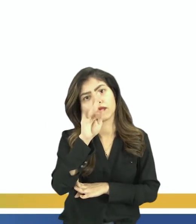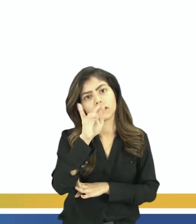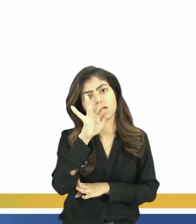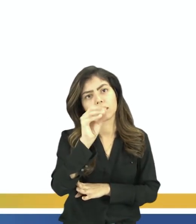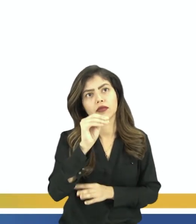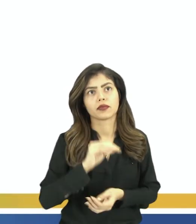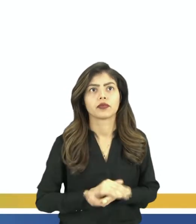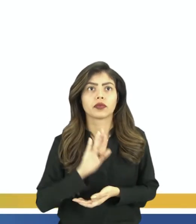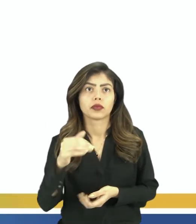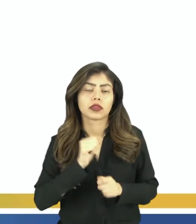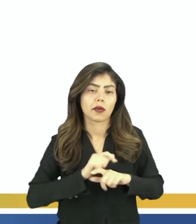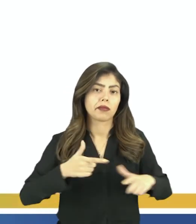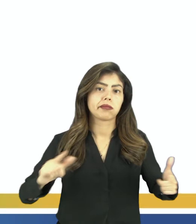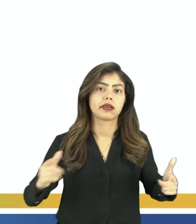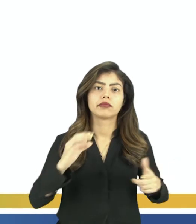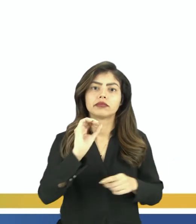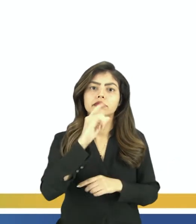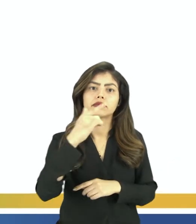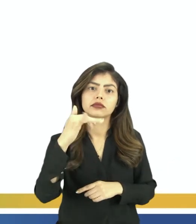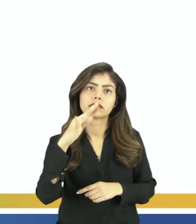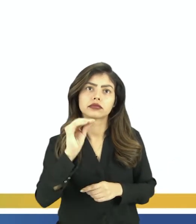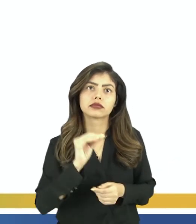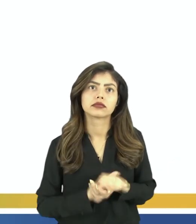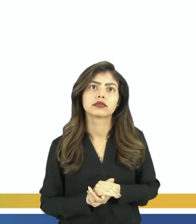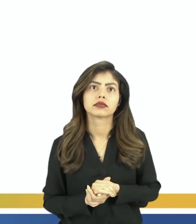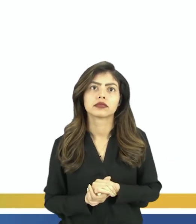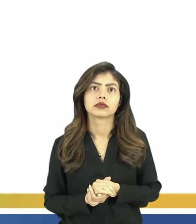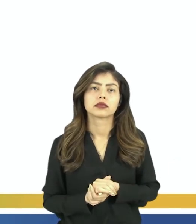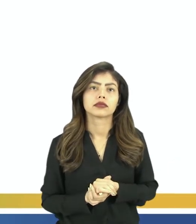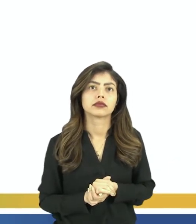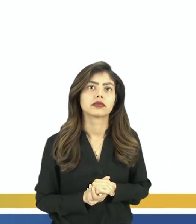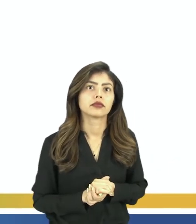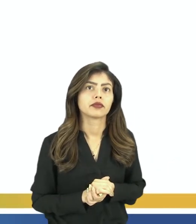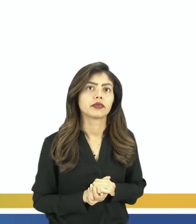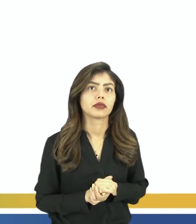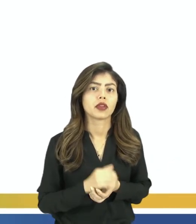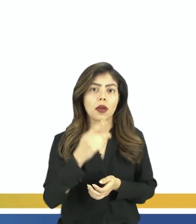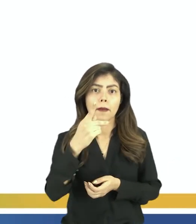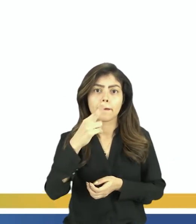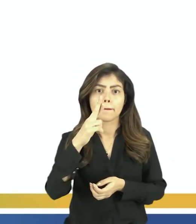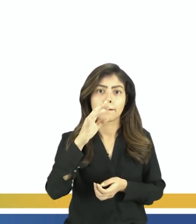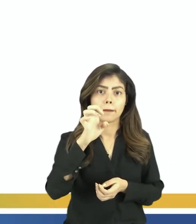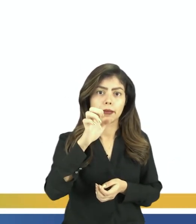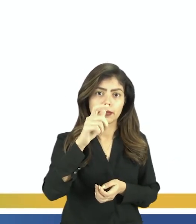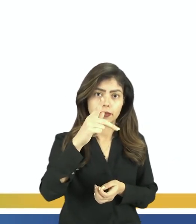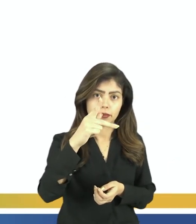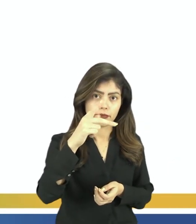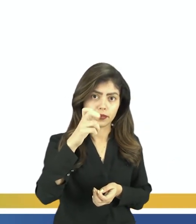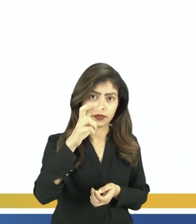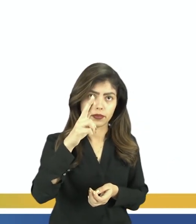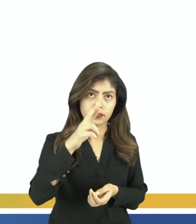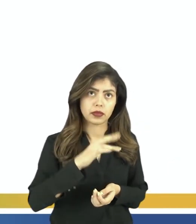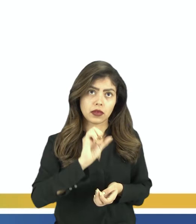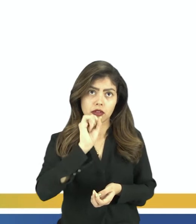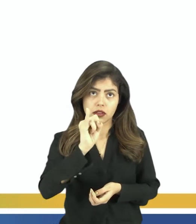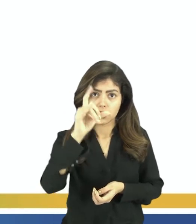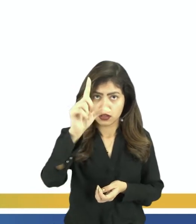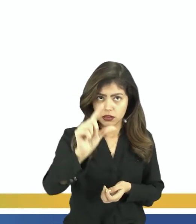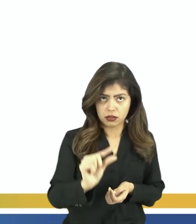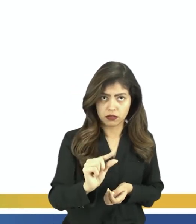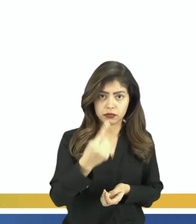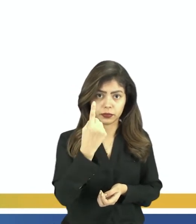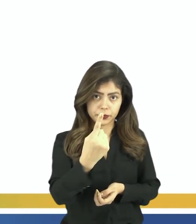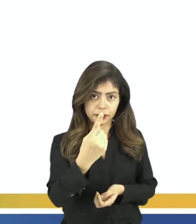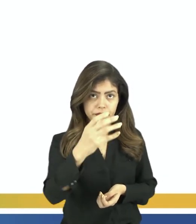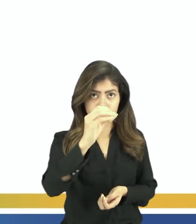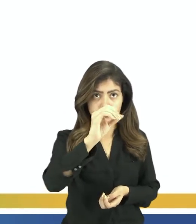aqui, quando aumenta a quantidade de oxigênio, a gente vai ter um prefixo per. Se diminui a quantidade de